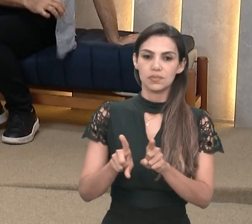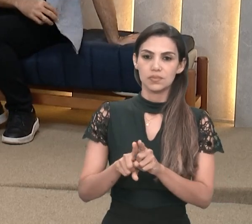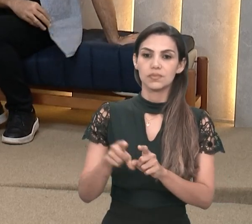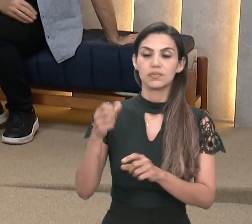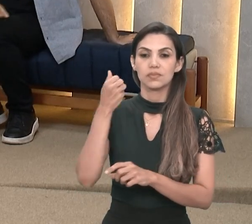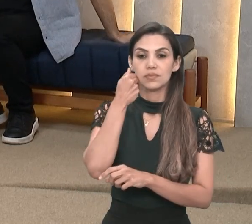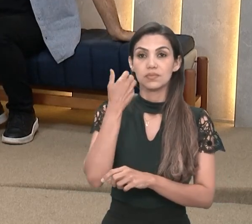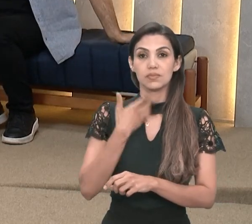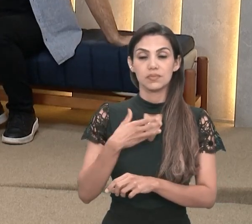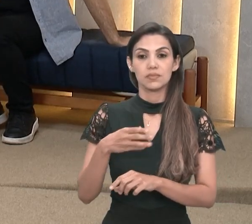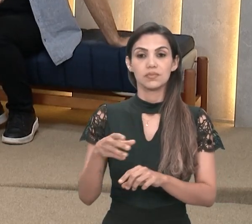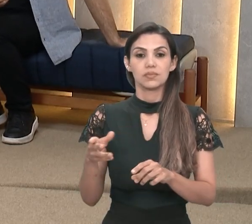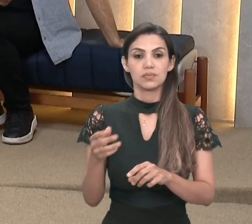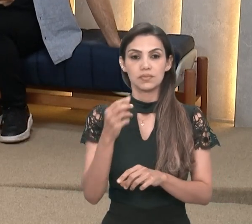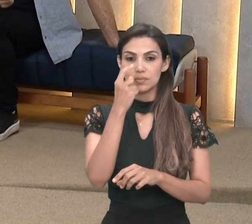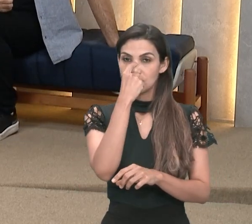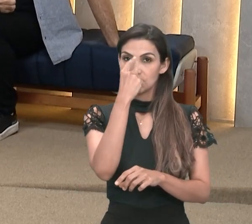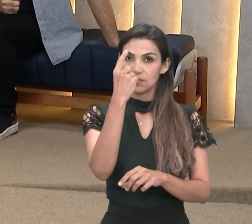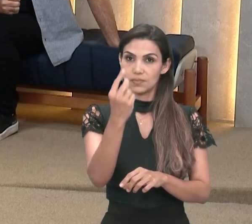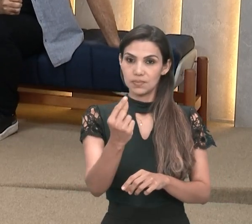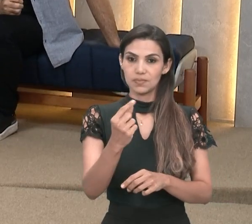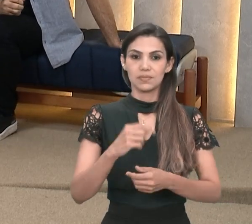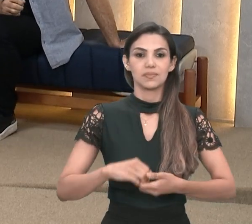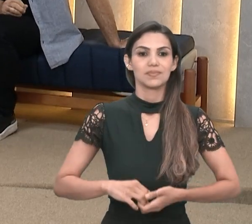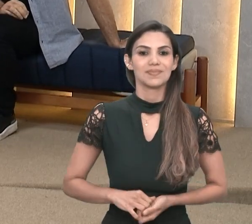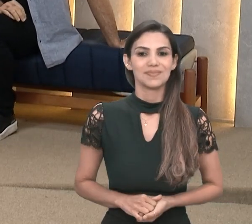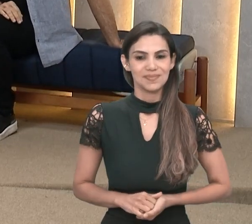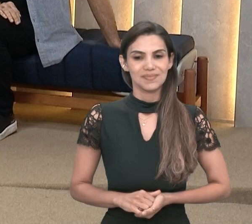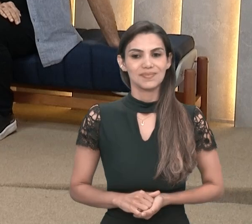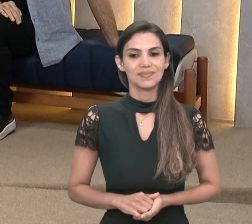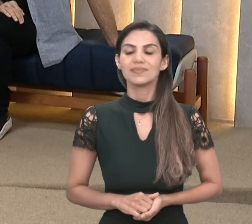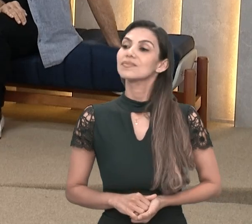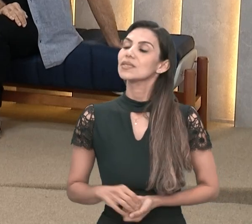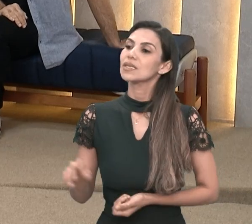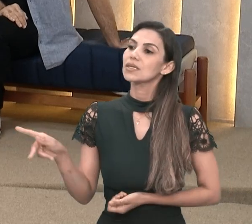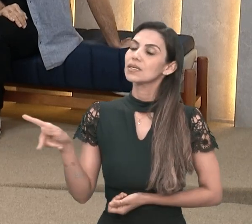se descreve como uma pessoa com nariz grande. Professor,